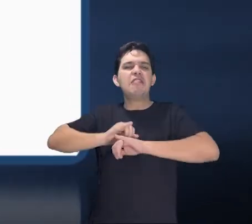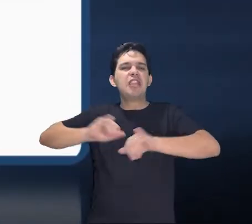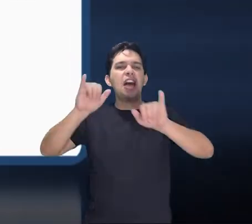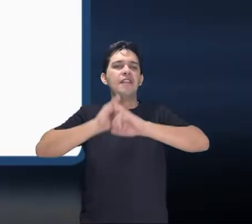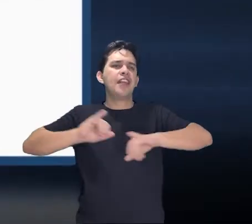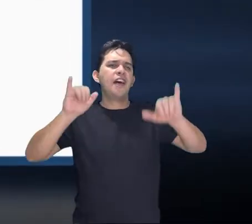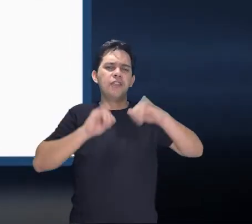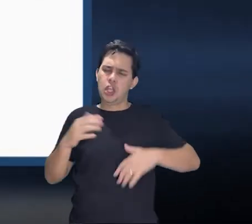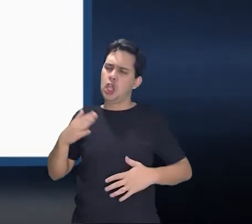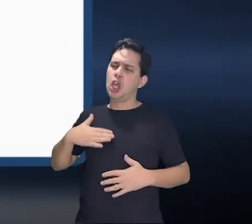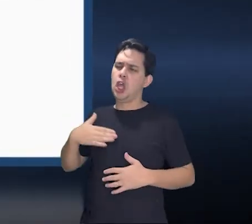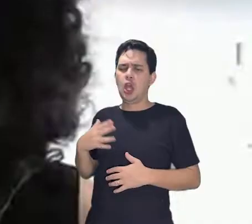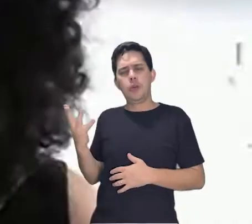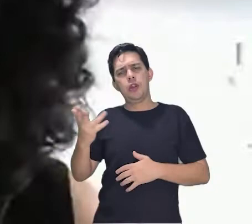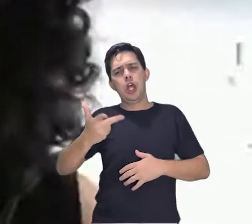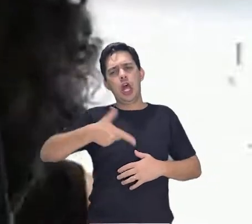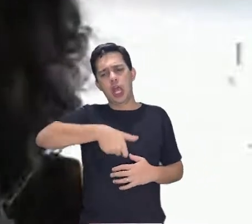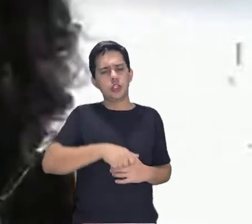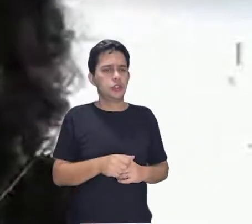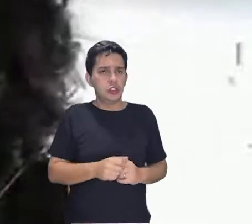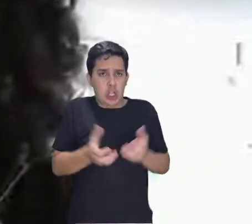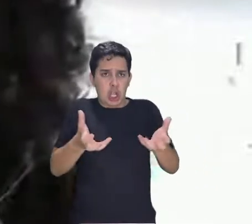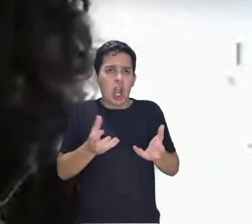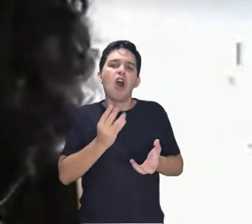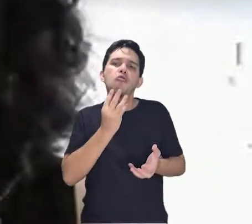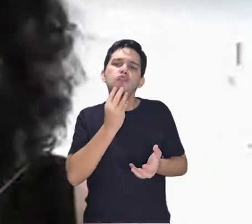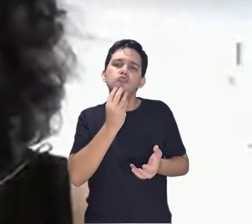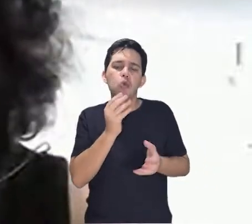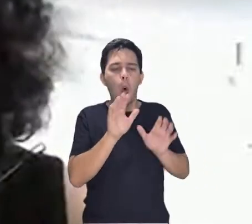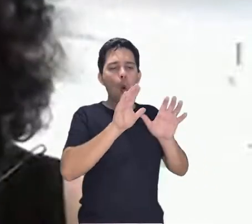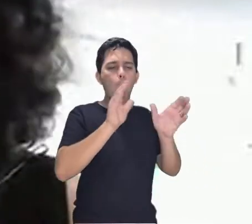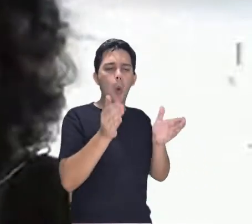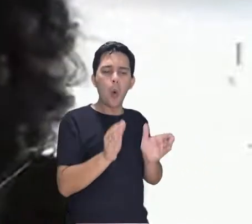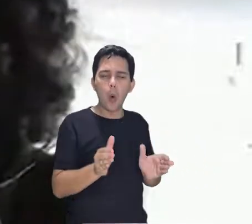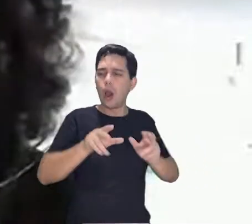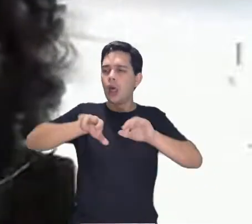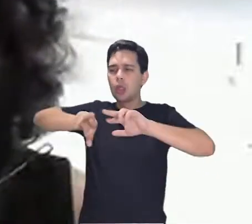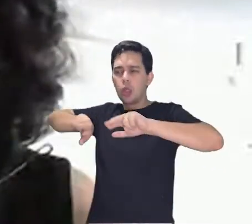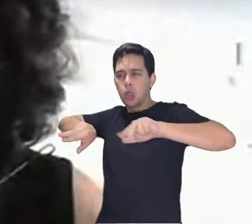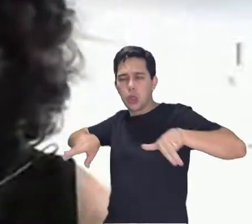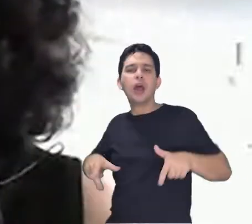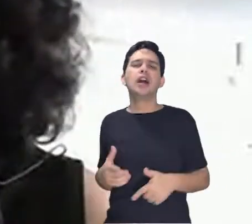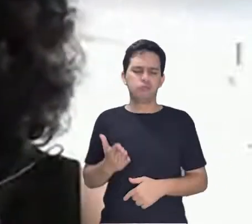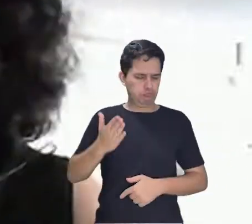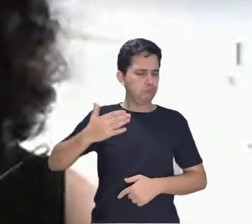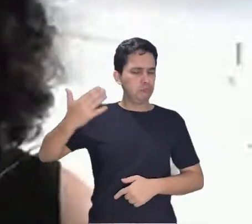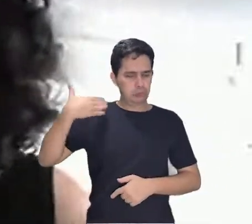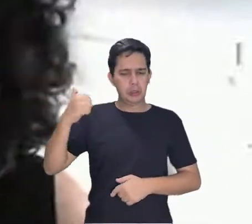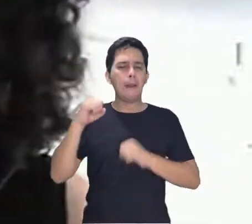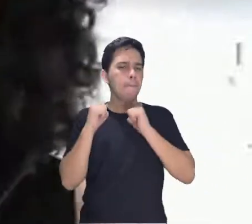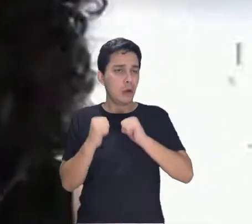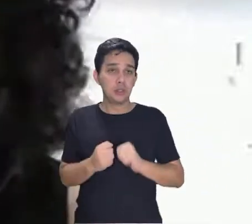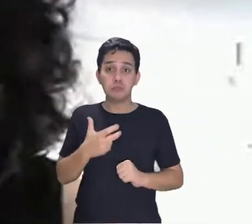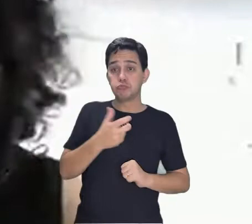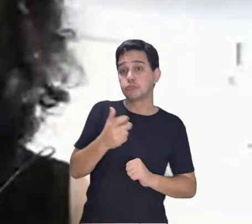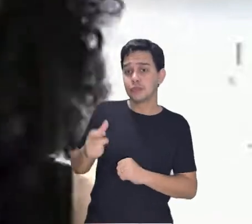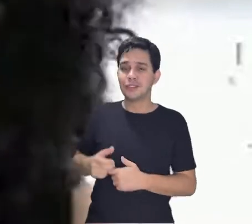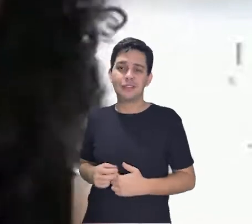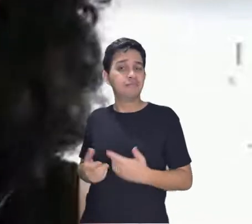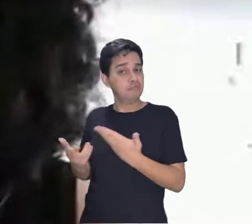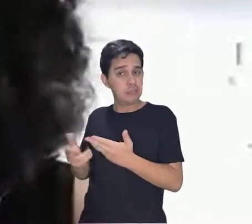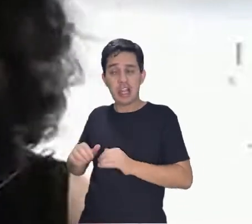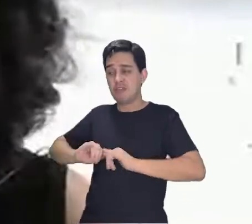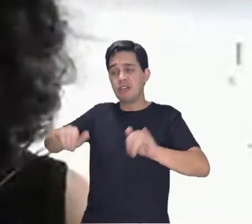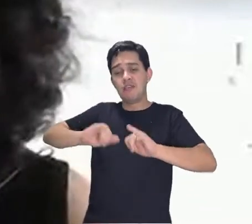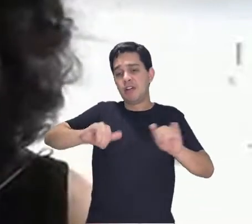acabou descobrindo um procedimento investigatório em Campo Grande, em que o autor do fato era apenas Davidson, porque a vítima não